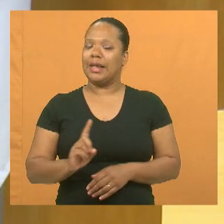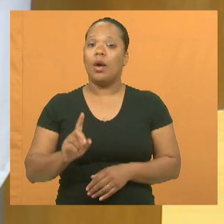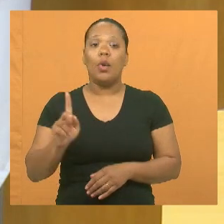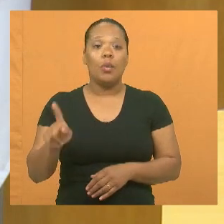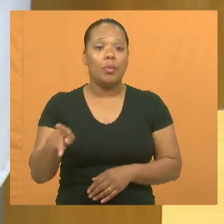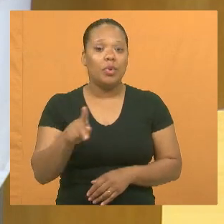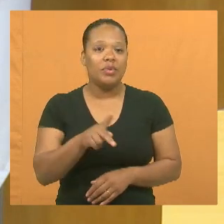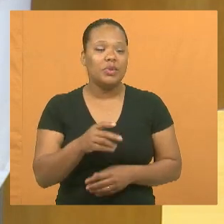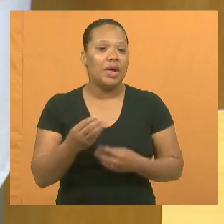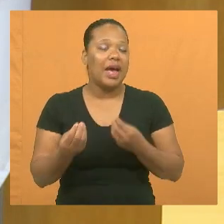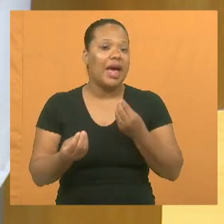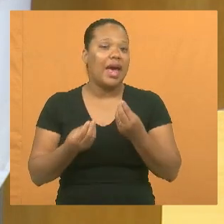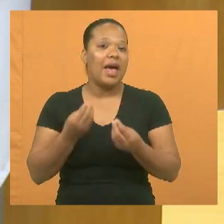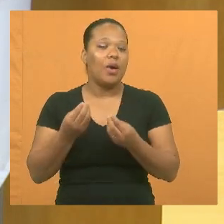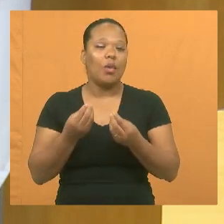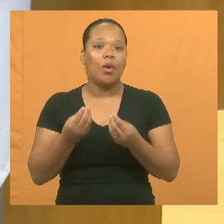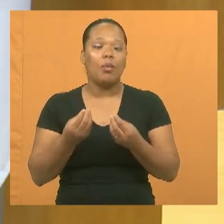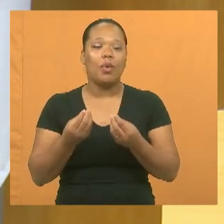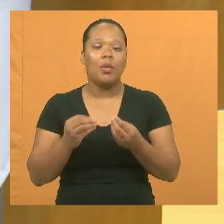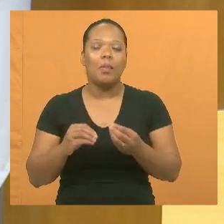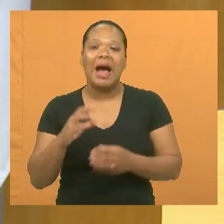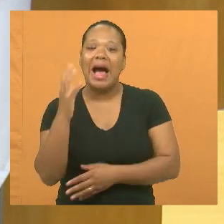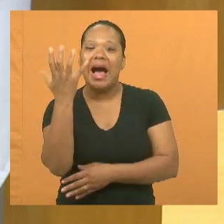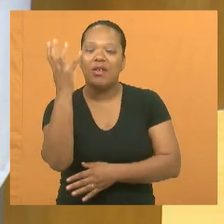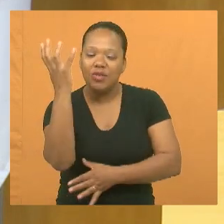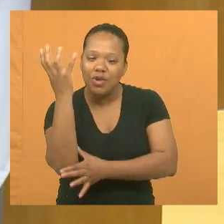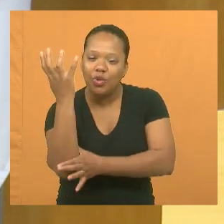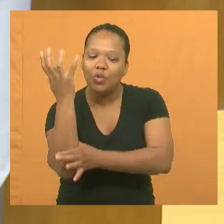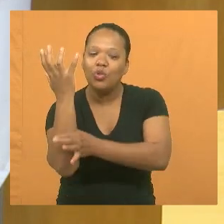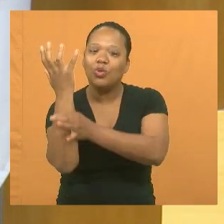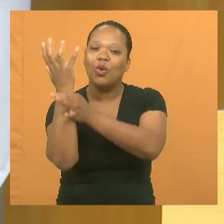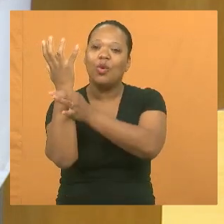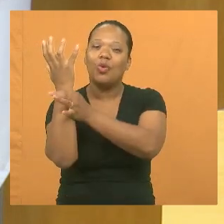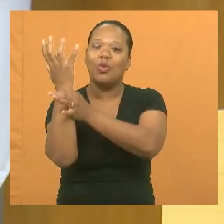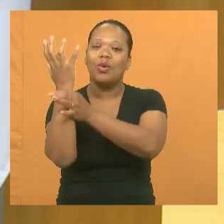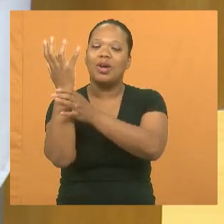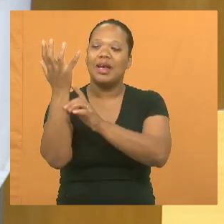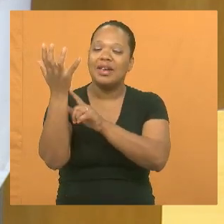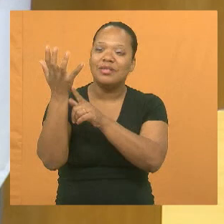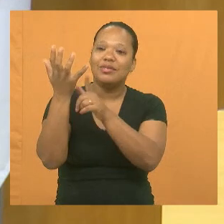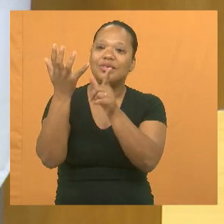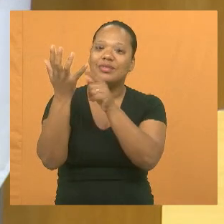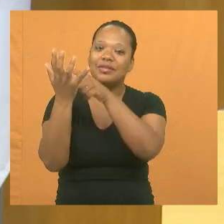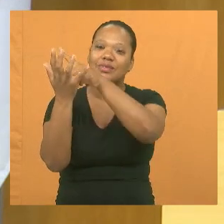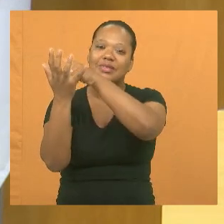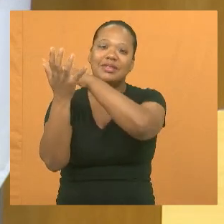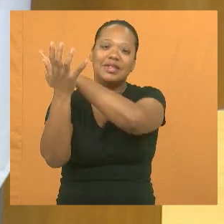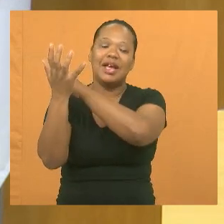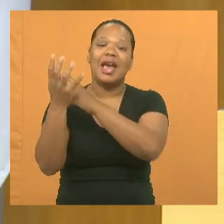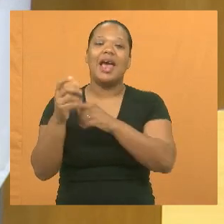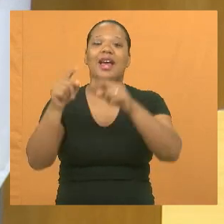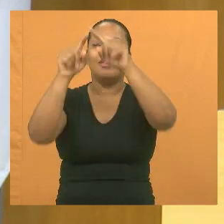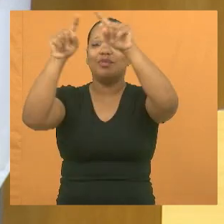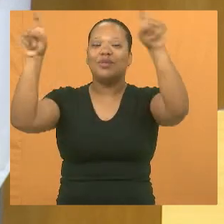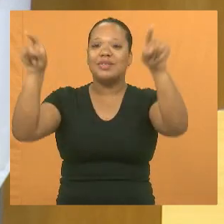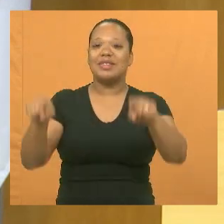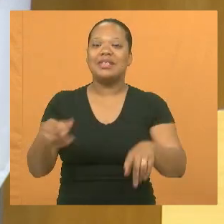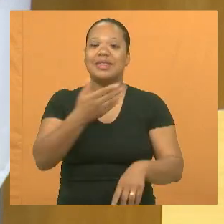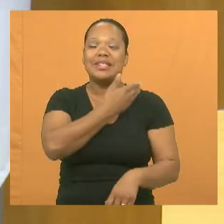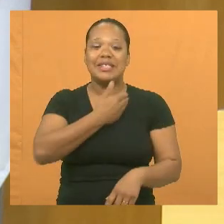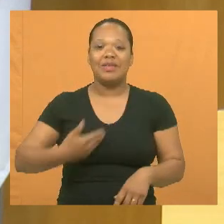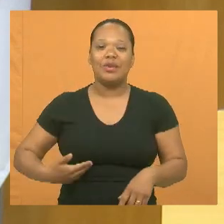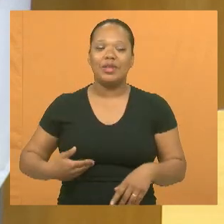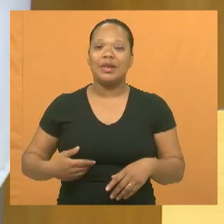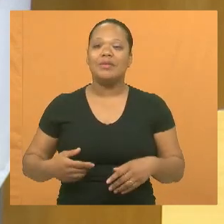professor é como se fosse o tronco dela. E os braços são todos os demais servidores que também têm